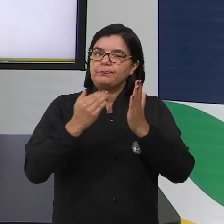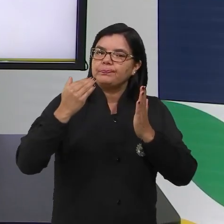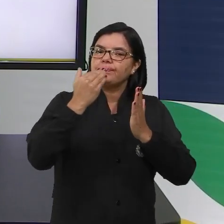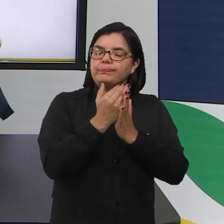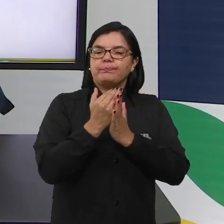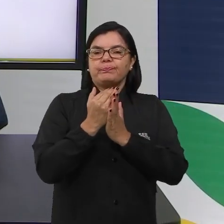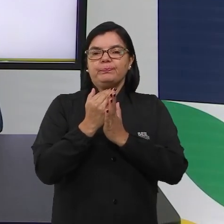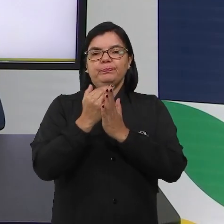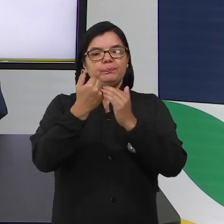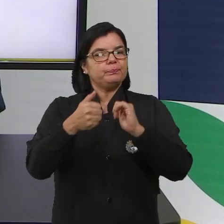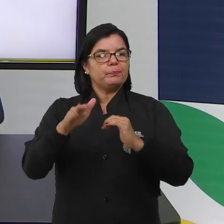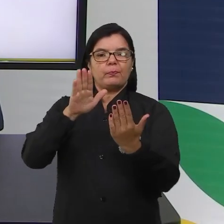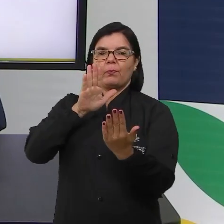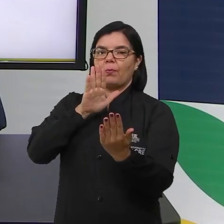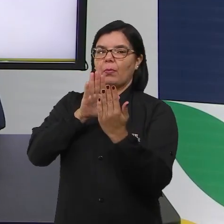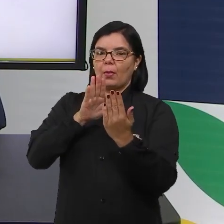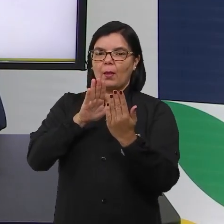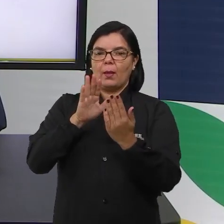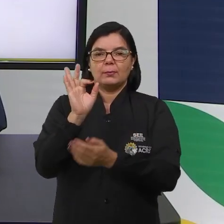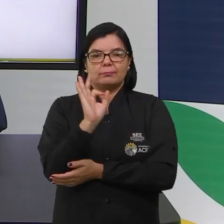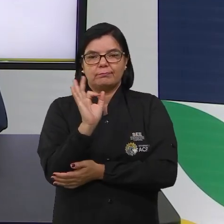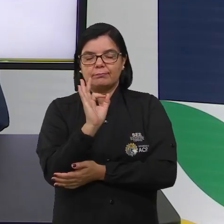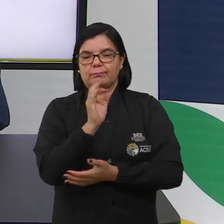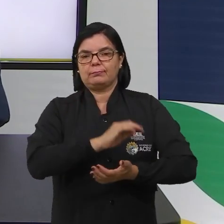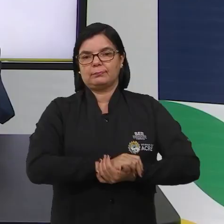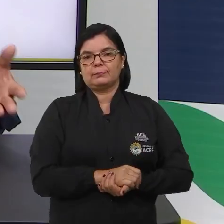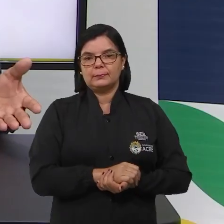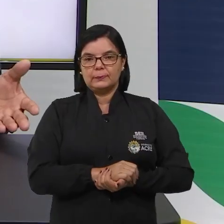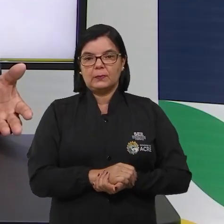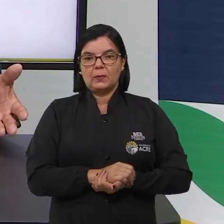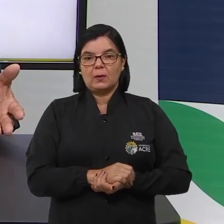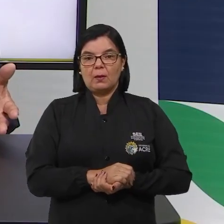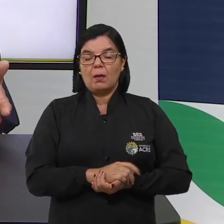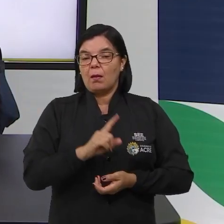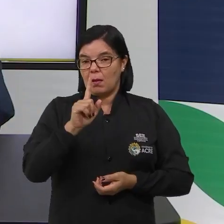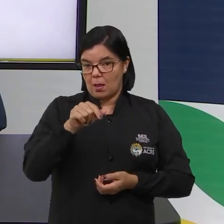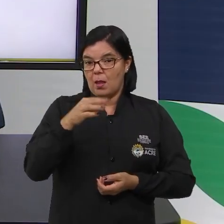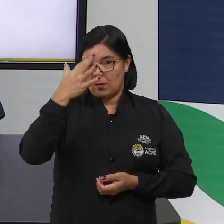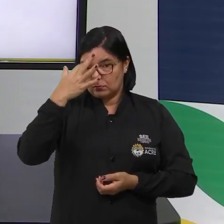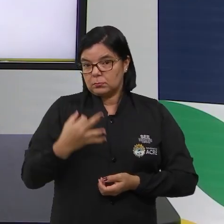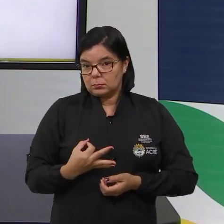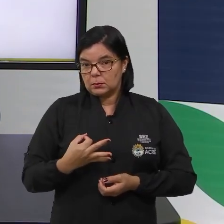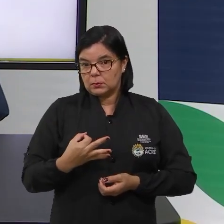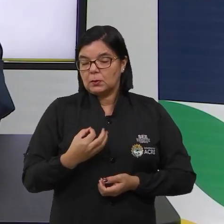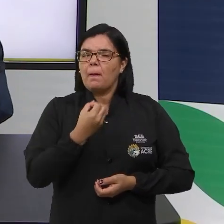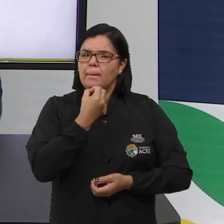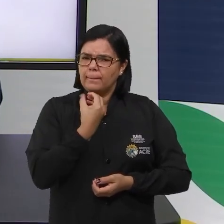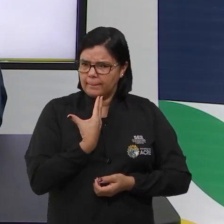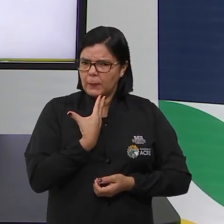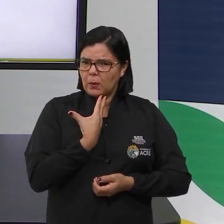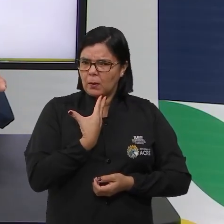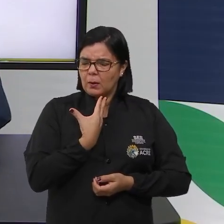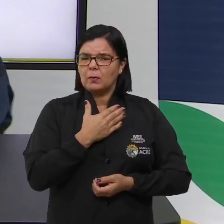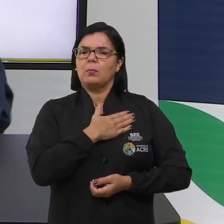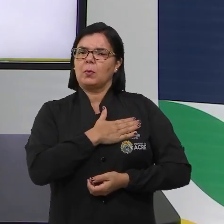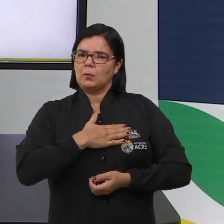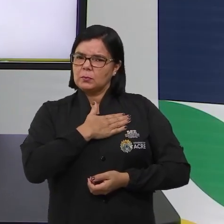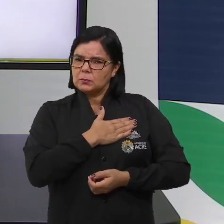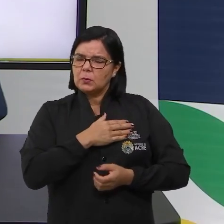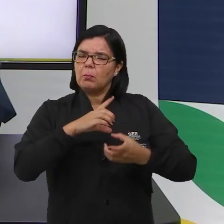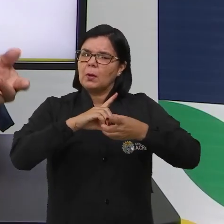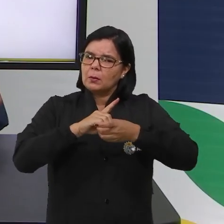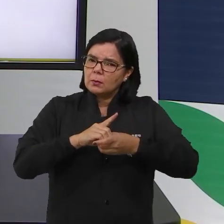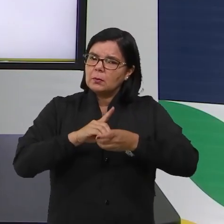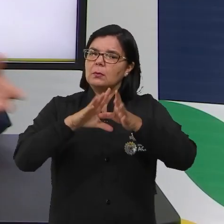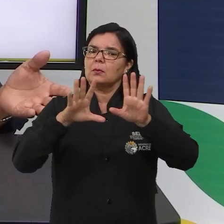a gente não está cara a cara com o outro. Isso é honesto? Será que isso é bom? Será que é saudável para a